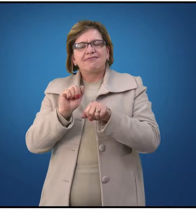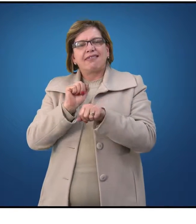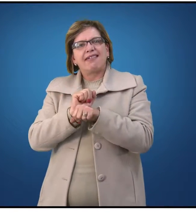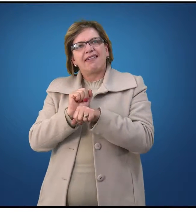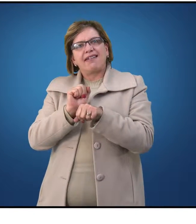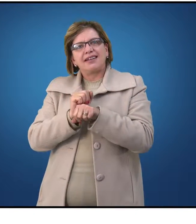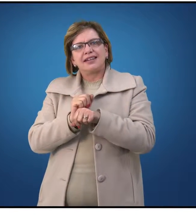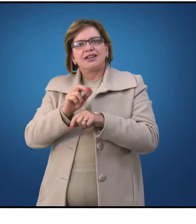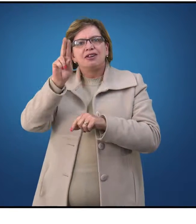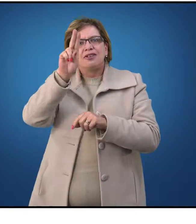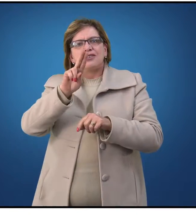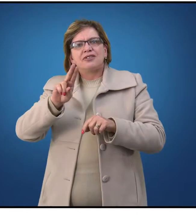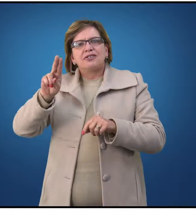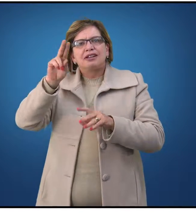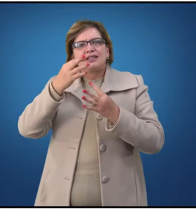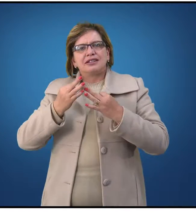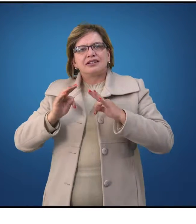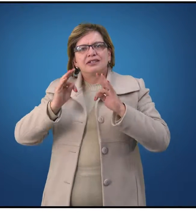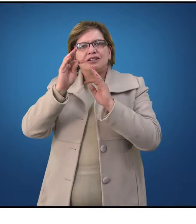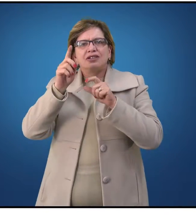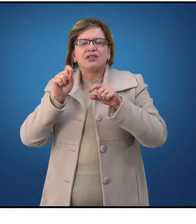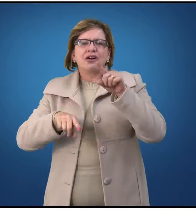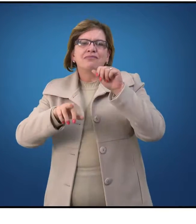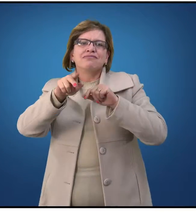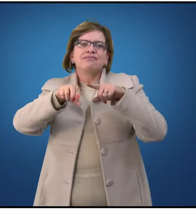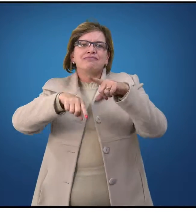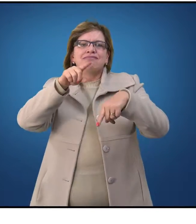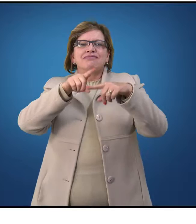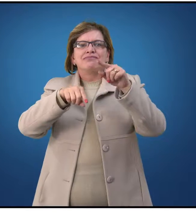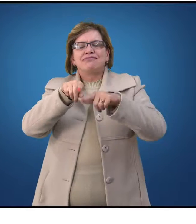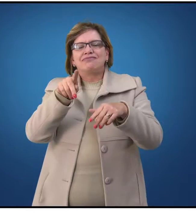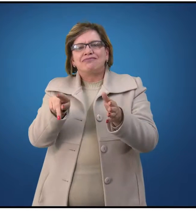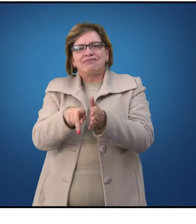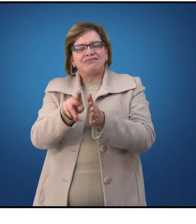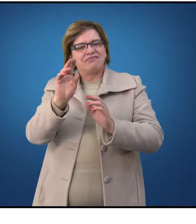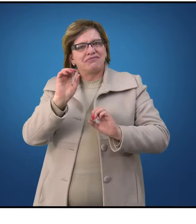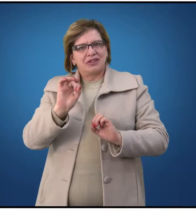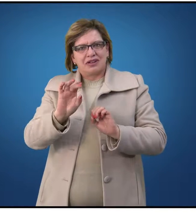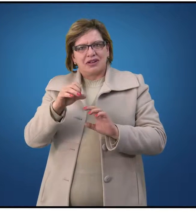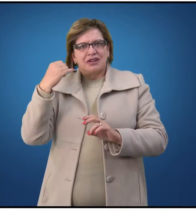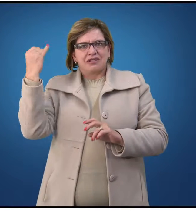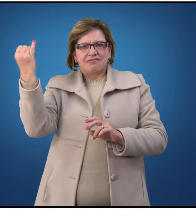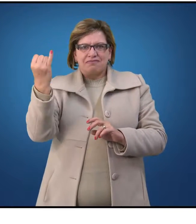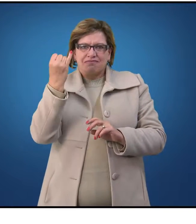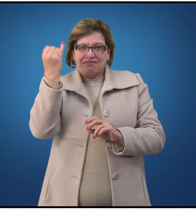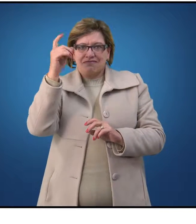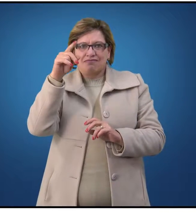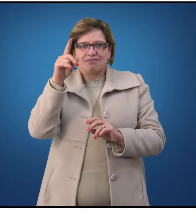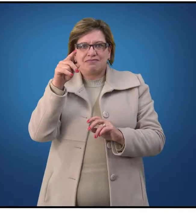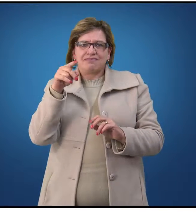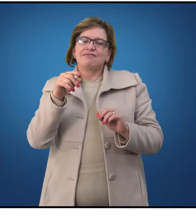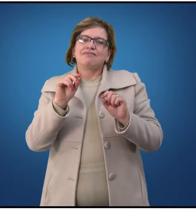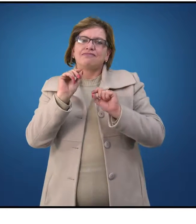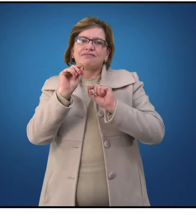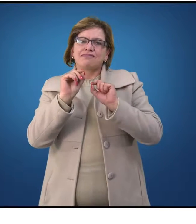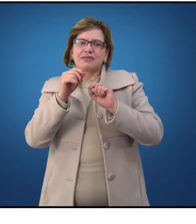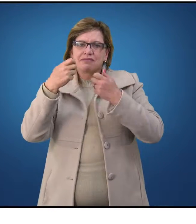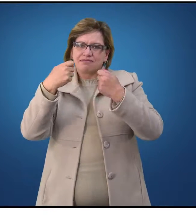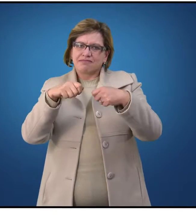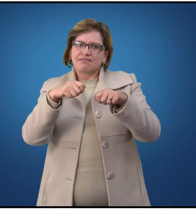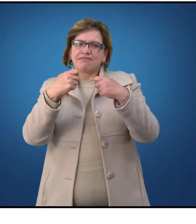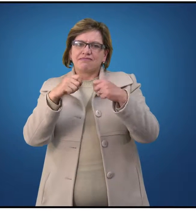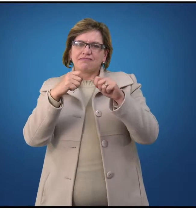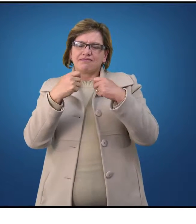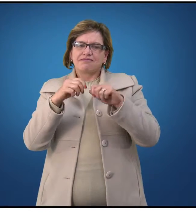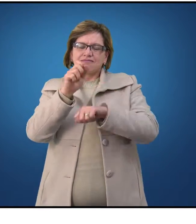naquela questão de utilização somente o instrumental dessas tecnologias. Isso é muito importante. É isso que é